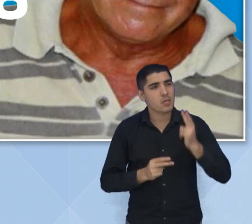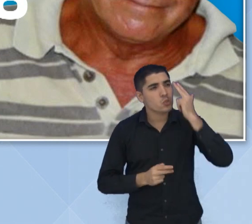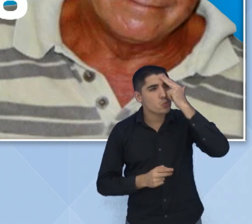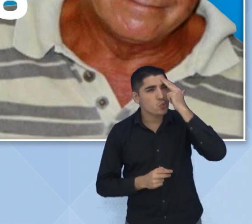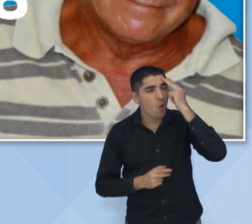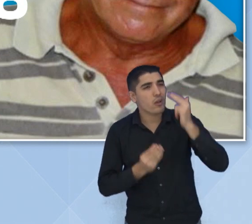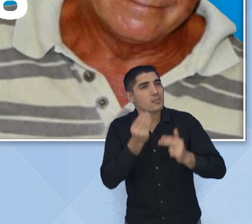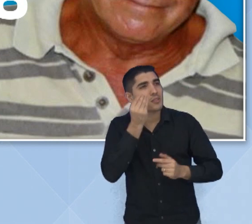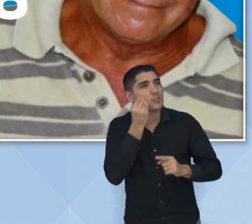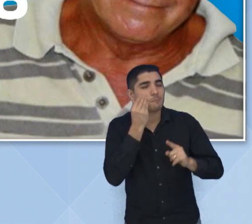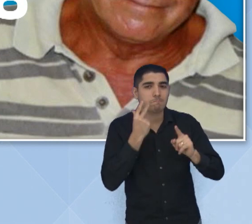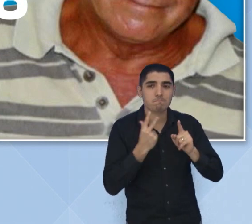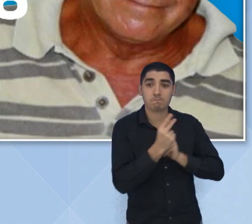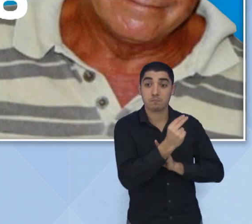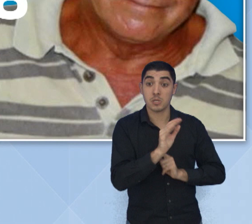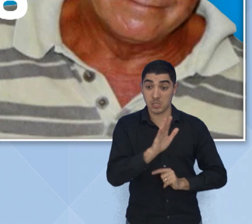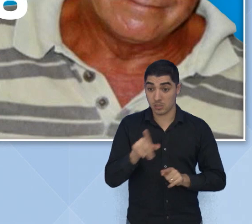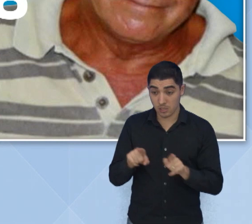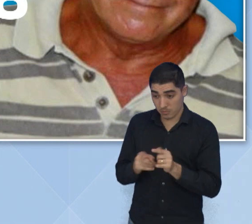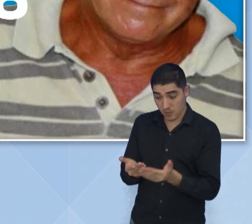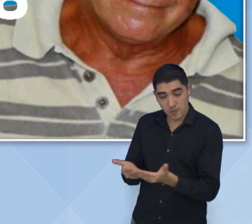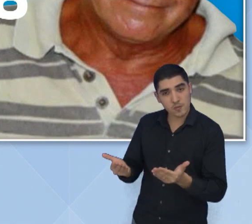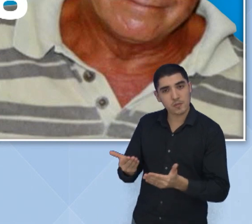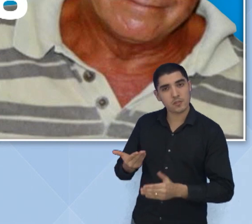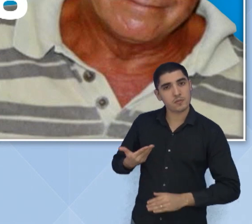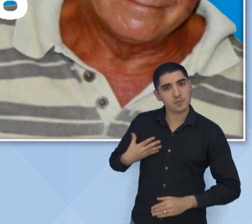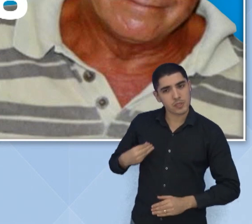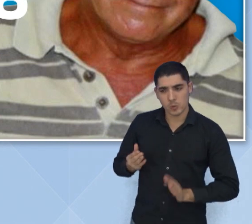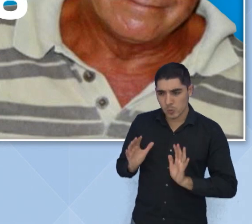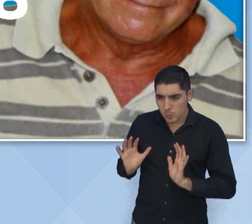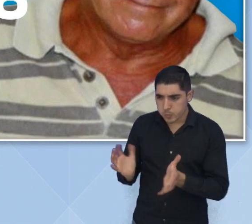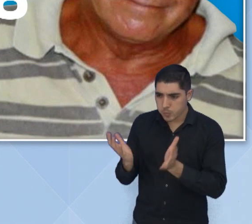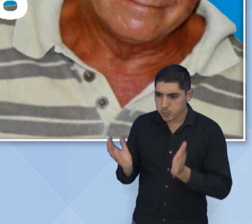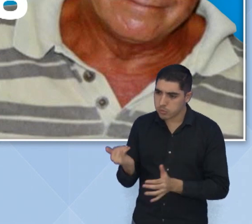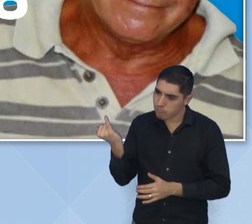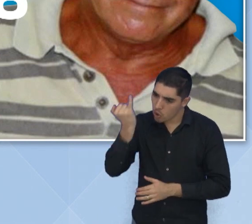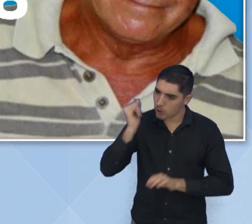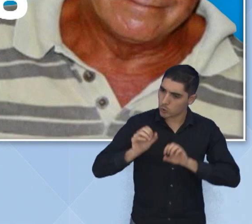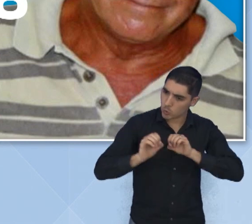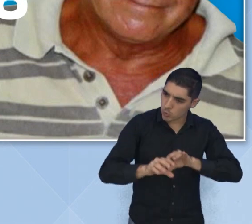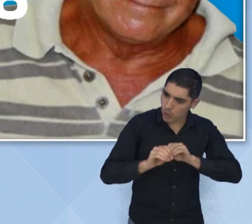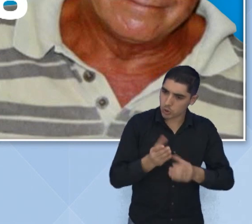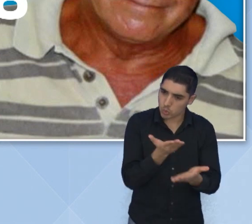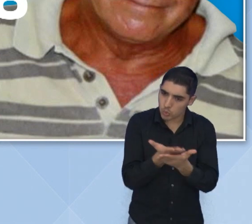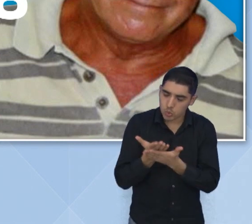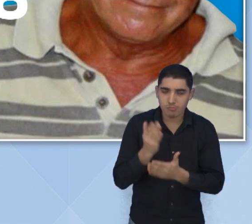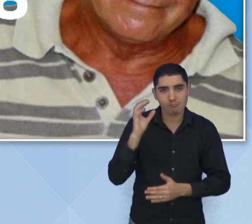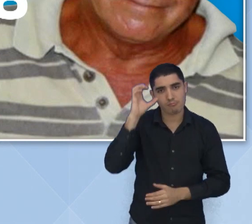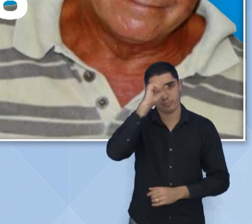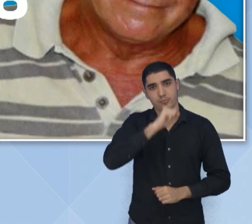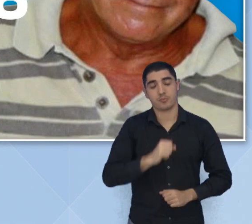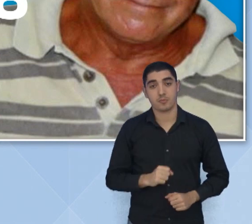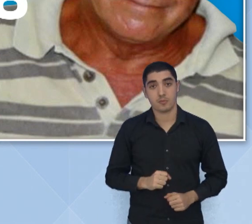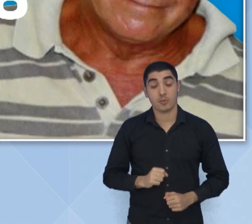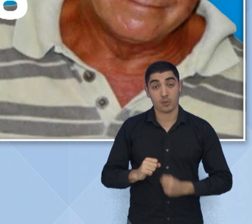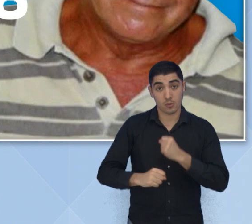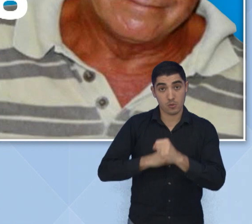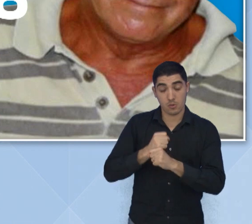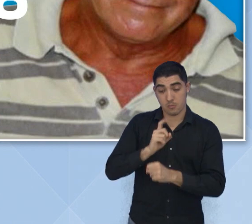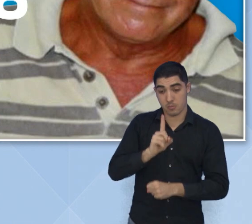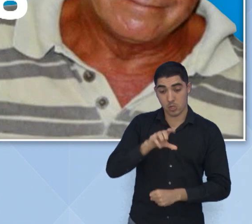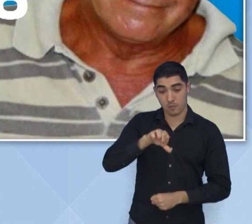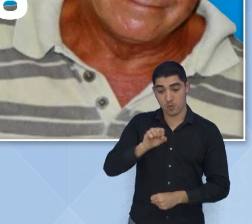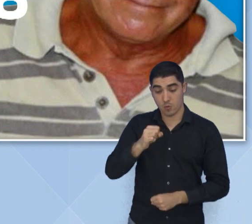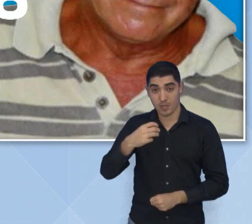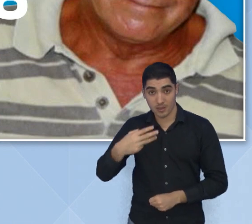sempre incentivando os filhos de buscar o melhor através da educação. Em 1983 se